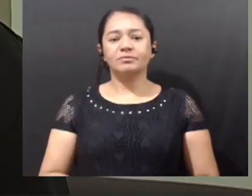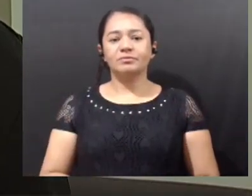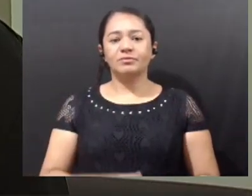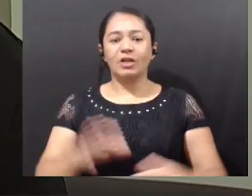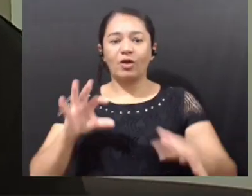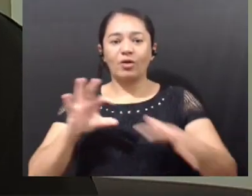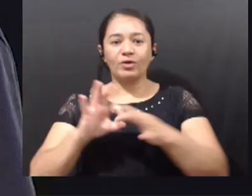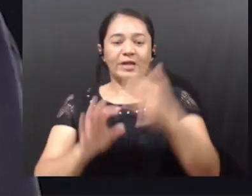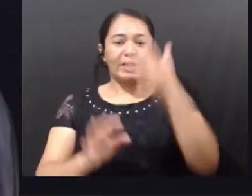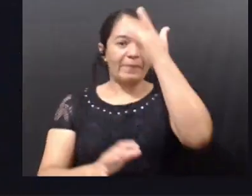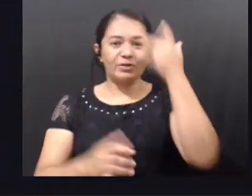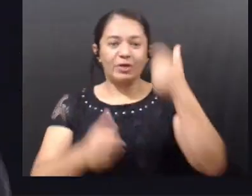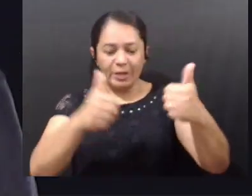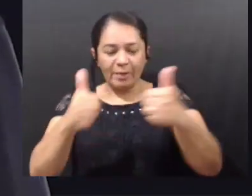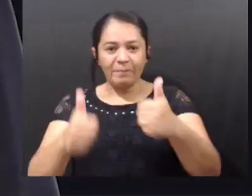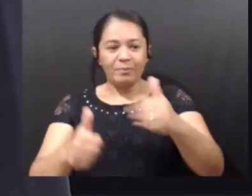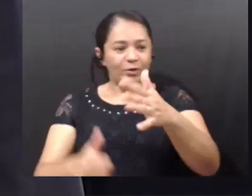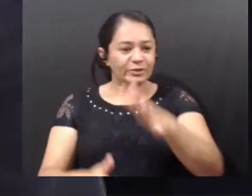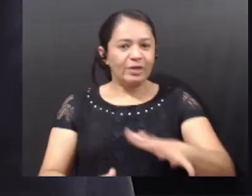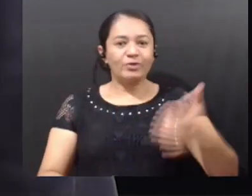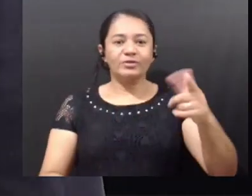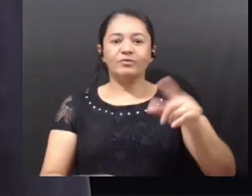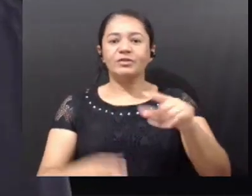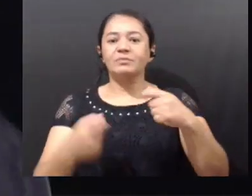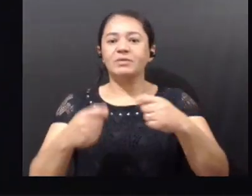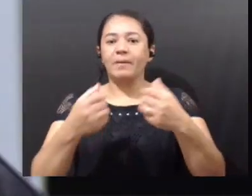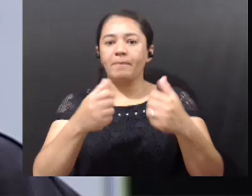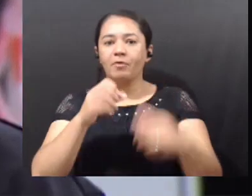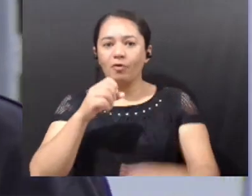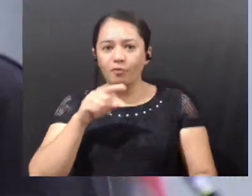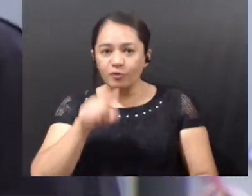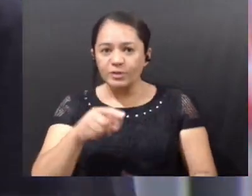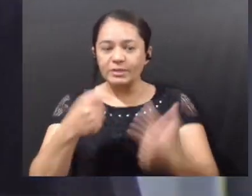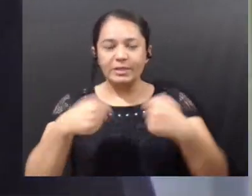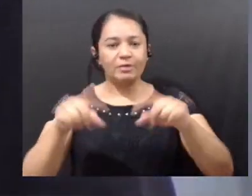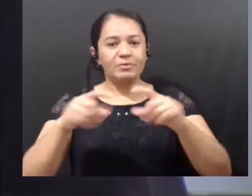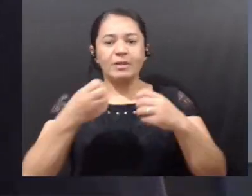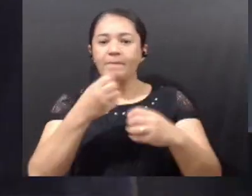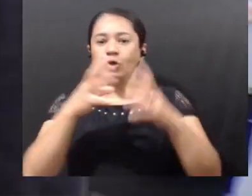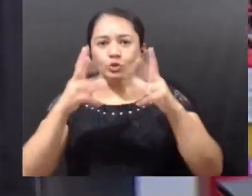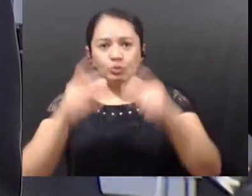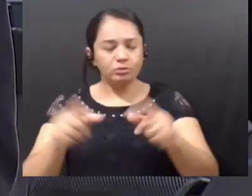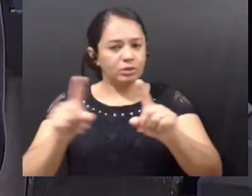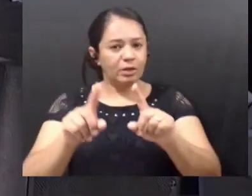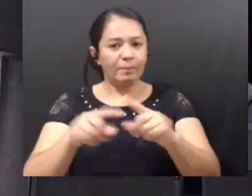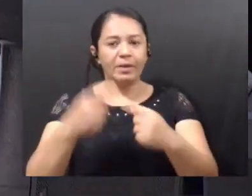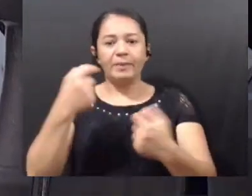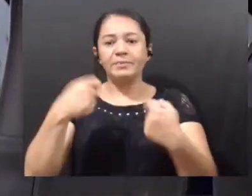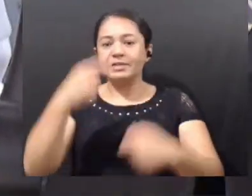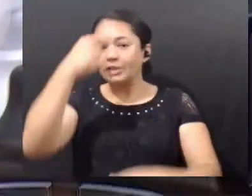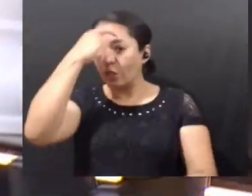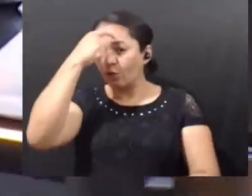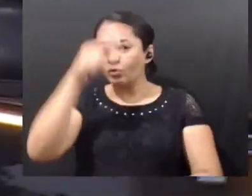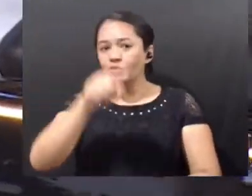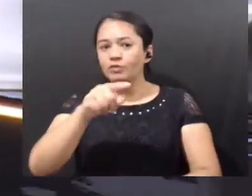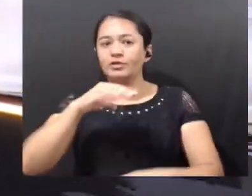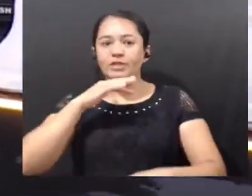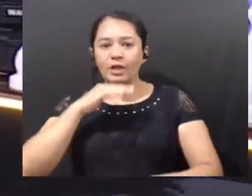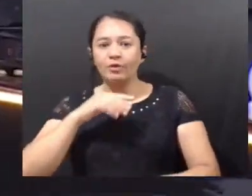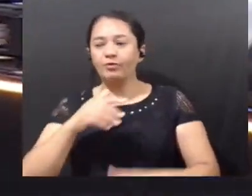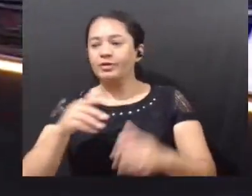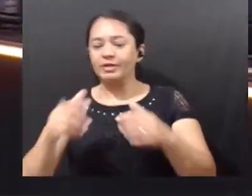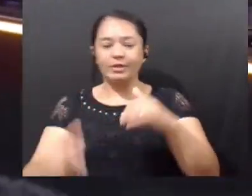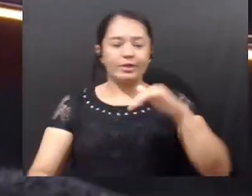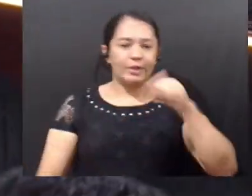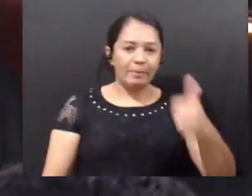Você não precisa ser bom em tudo, você precisa ter a consciência daquilo que você é bom, mas você também precisa ter a consciência daquilo que você é ruim. E aí, o que a gente não é bom, a